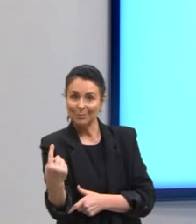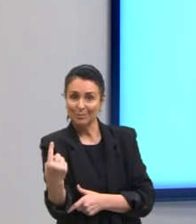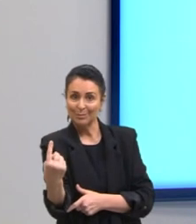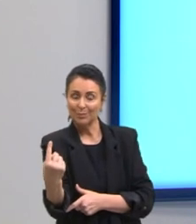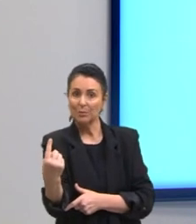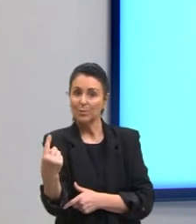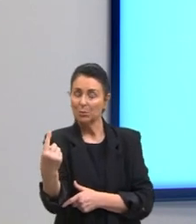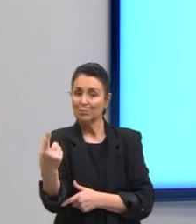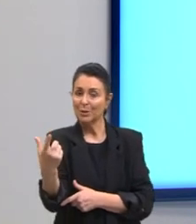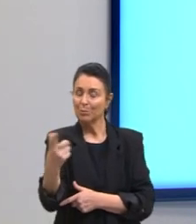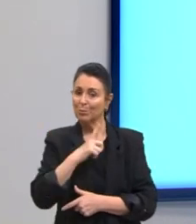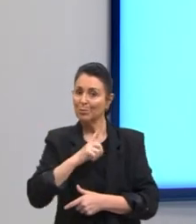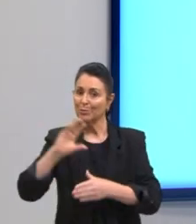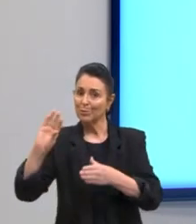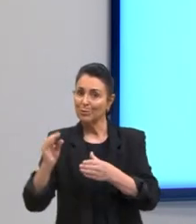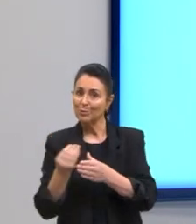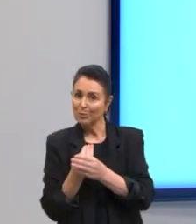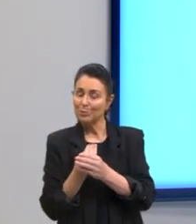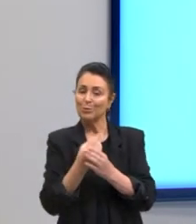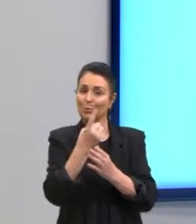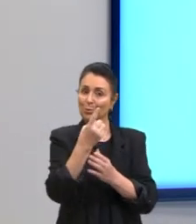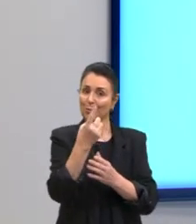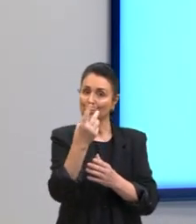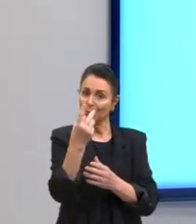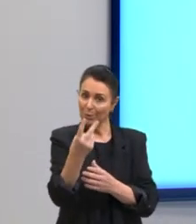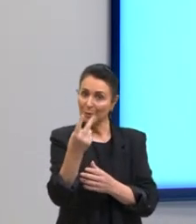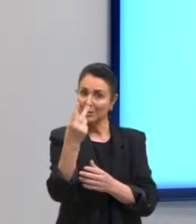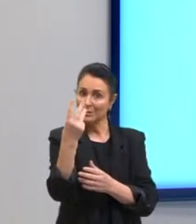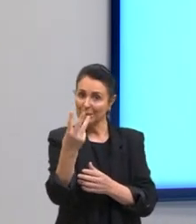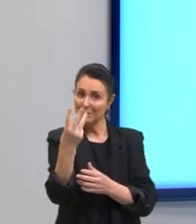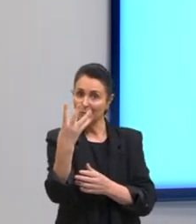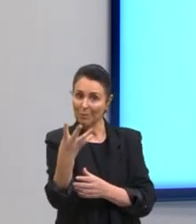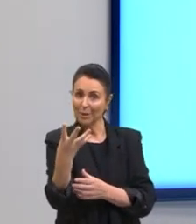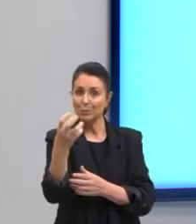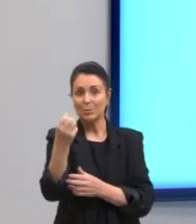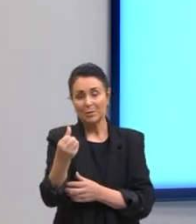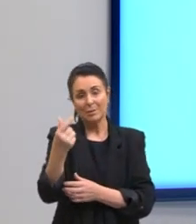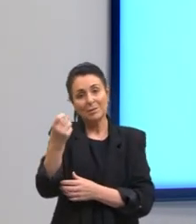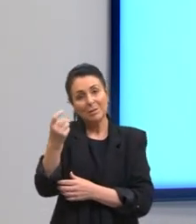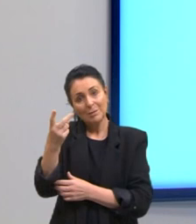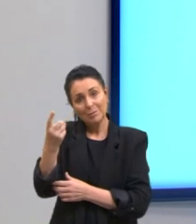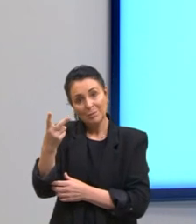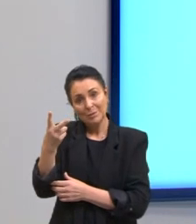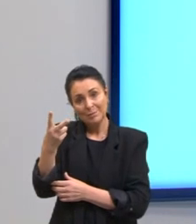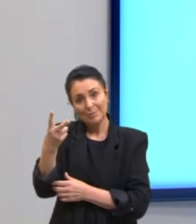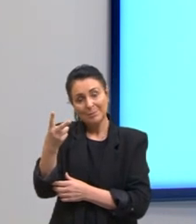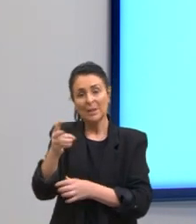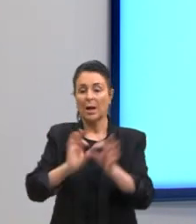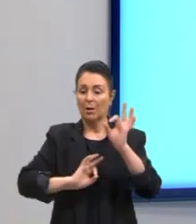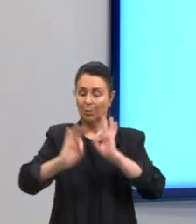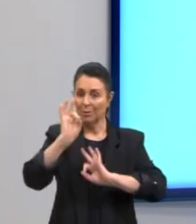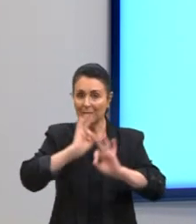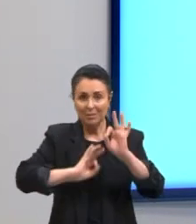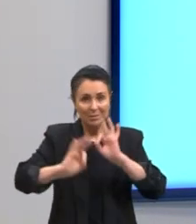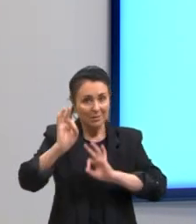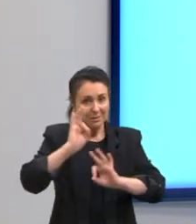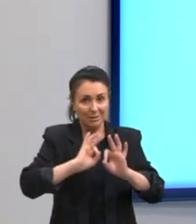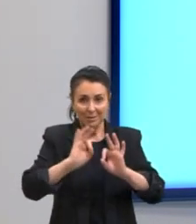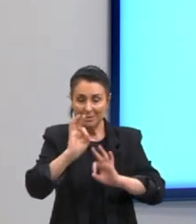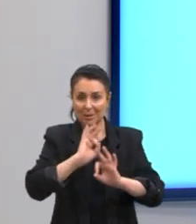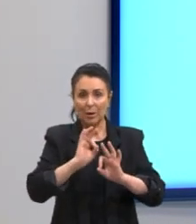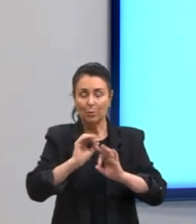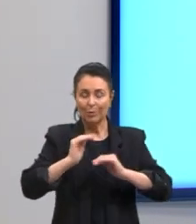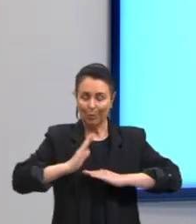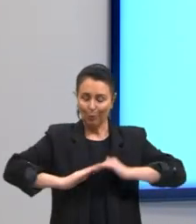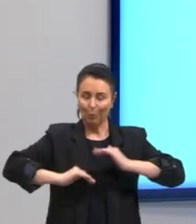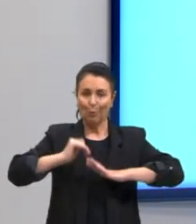o conjunto 1, 2, 3, 4, 6 e 12, o que remete, então, à questão da organização da